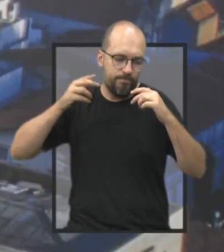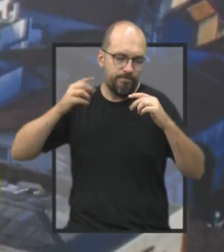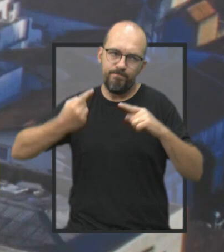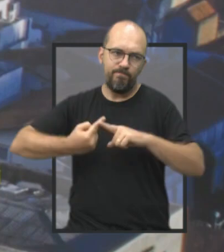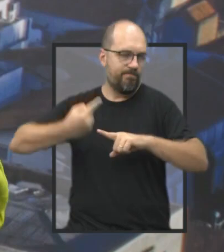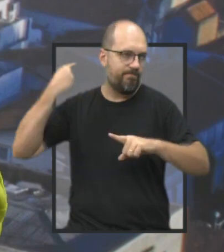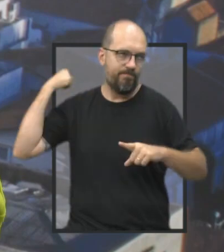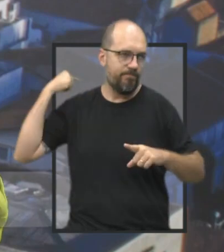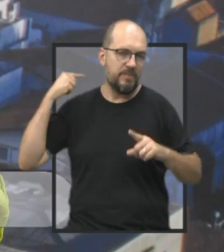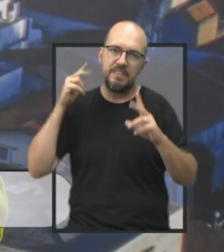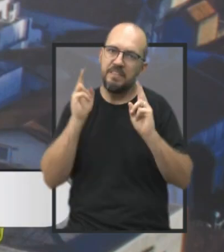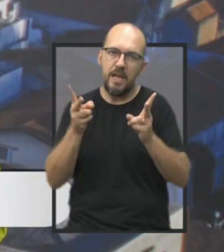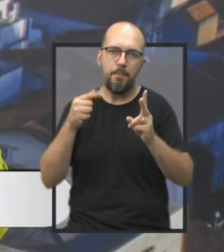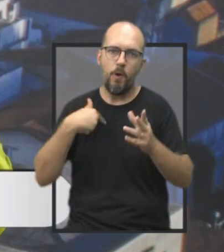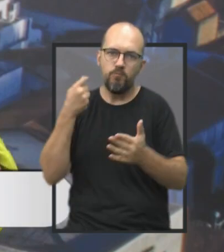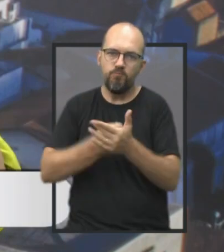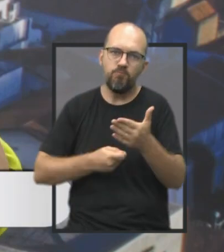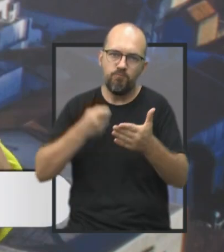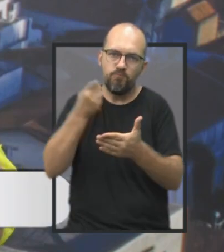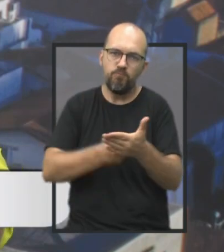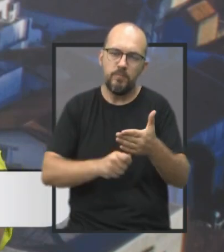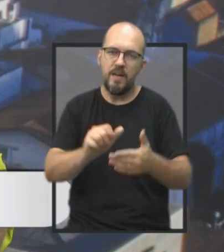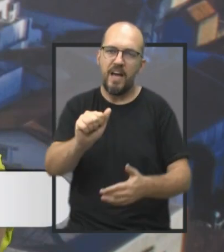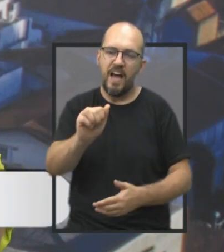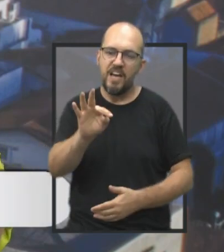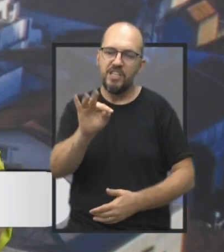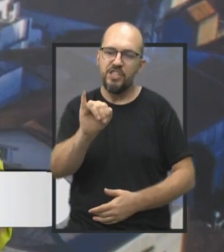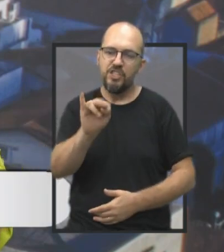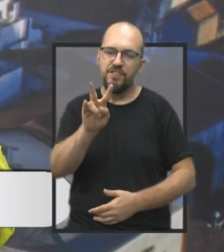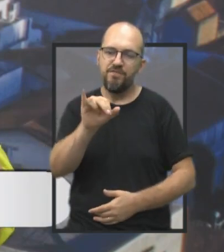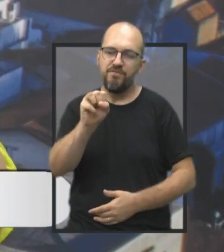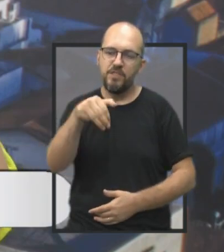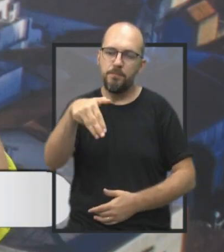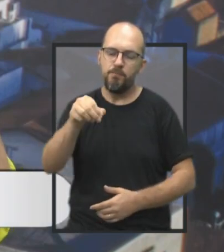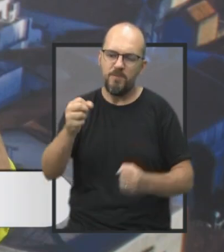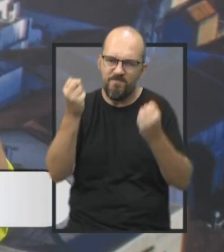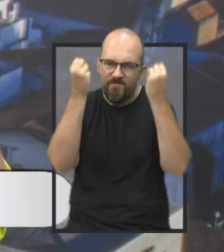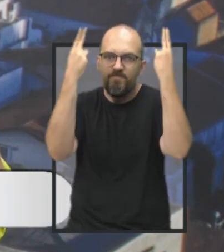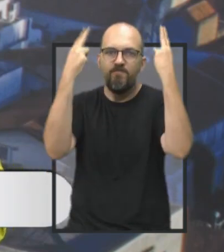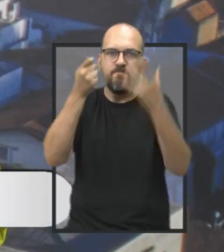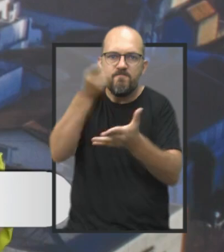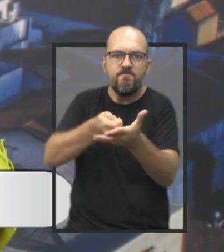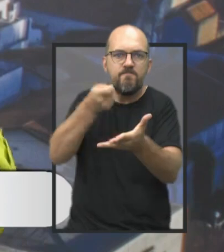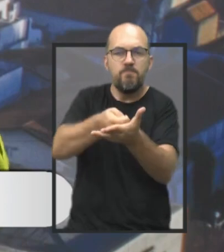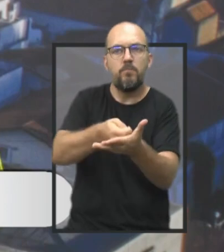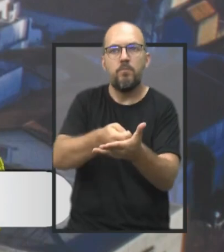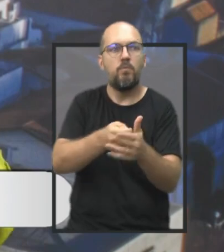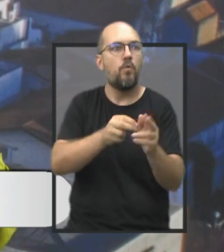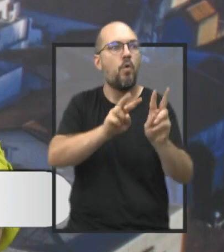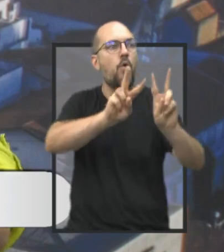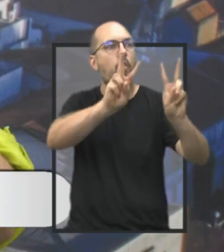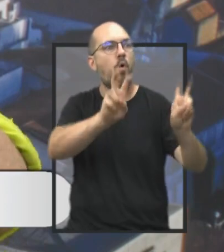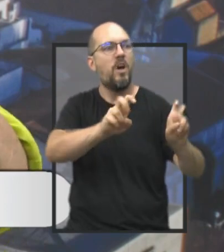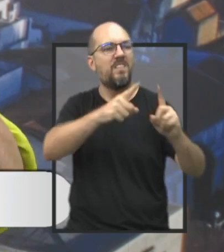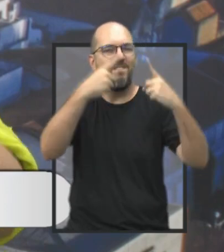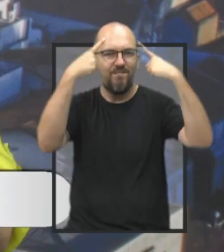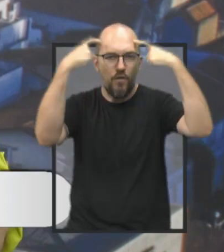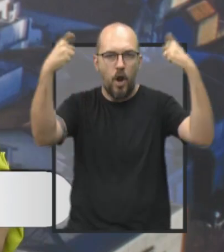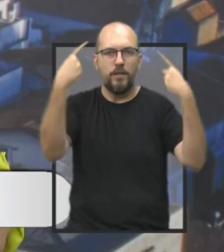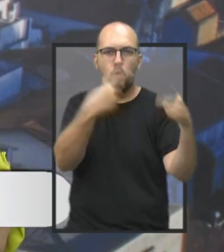pessoa voltada ao ativismo. O ativismo da causa da mulher, o ativismo contra uma série de